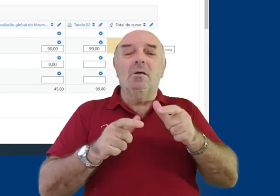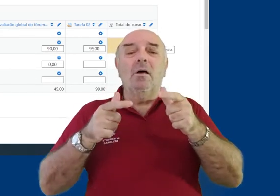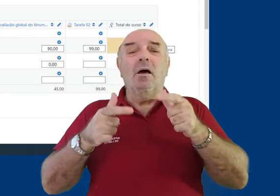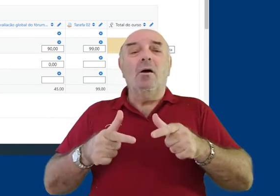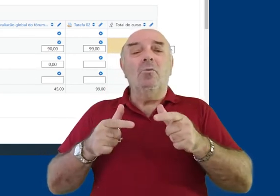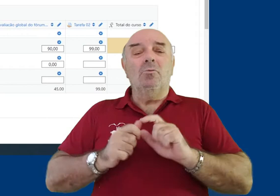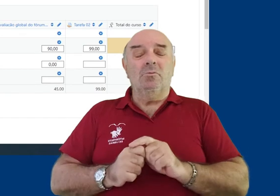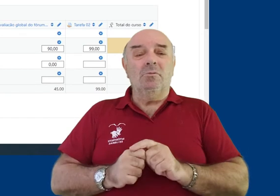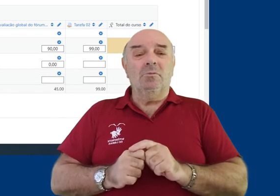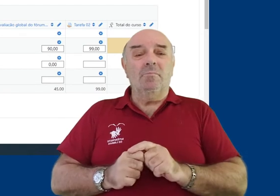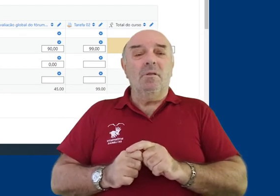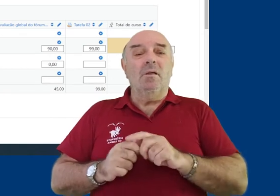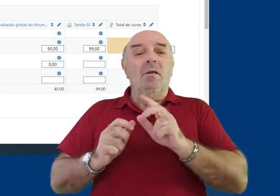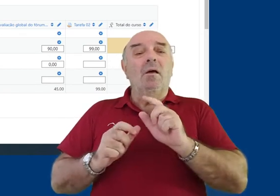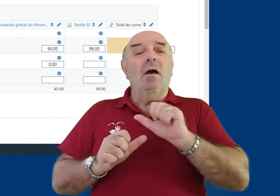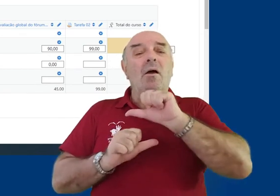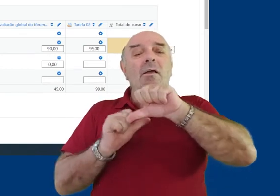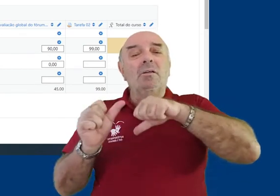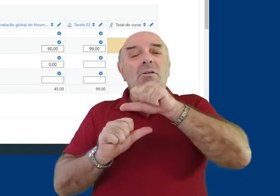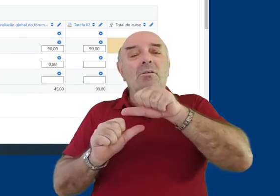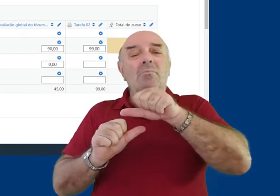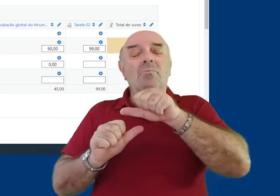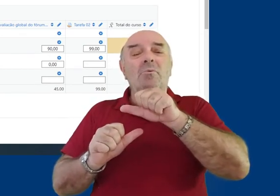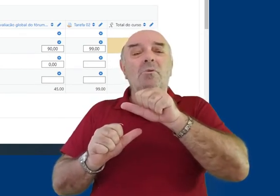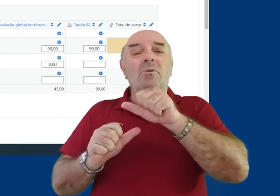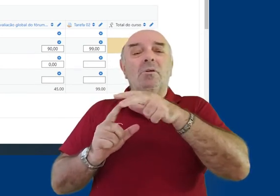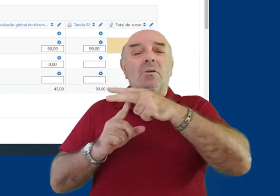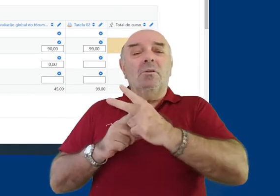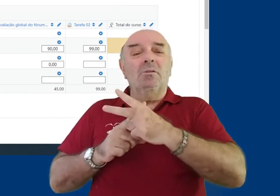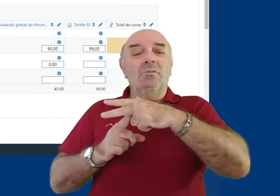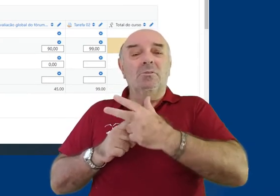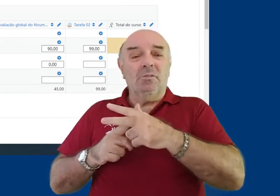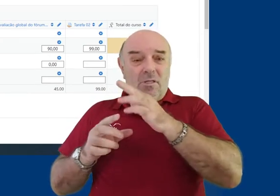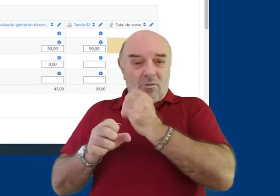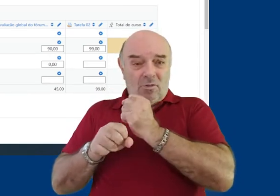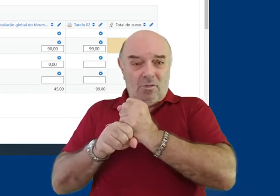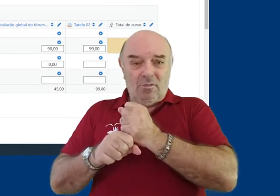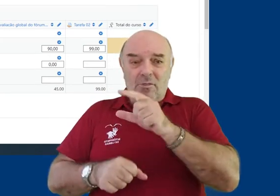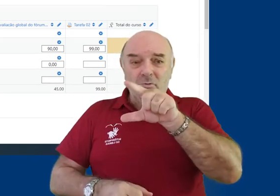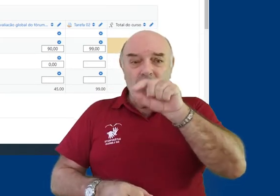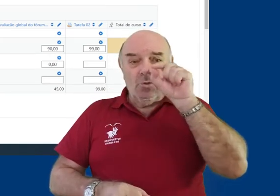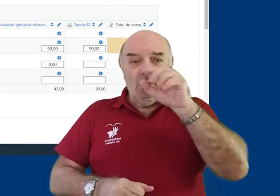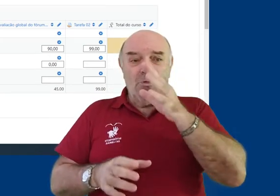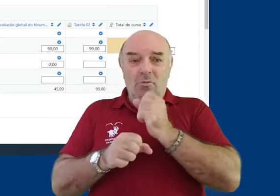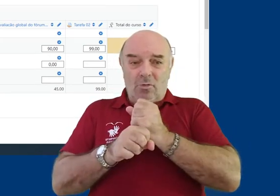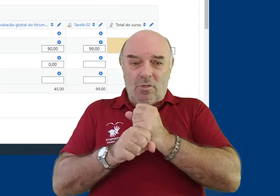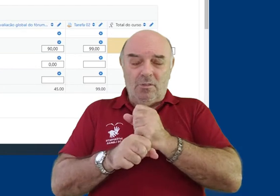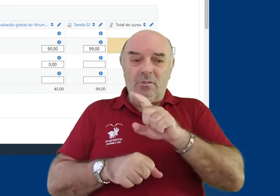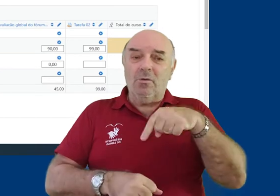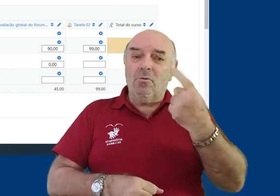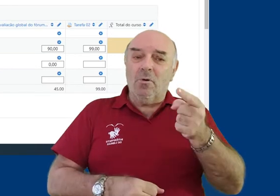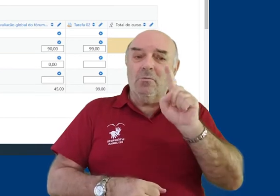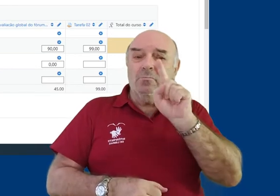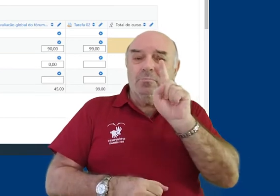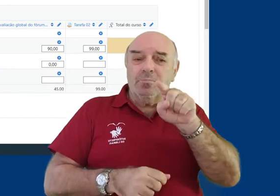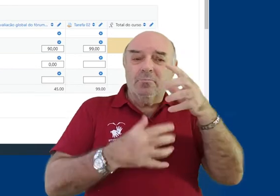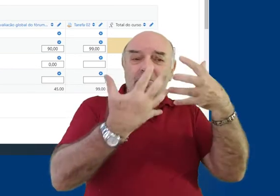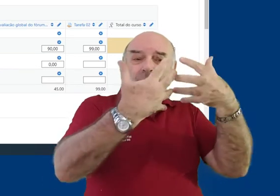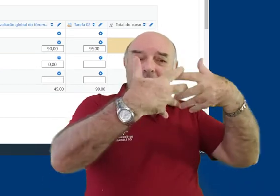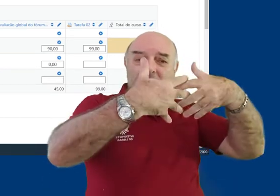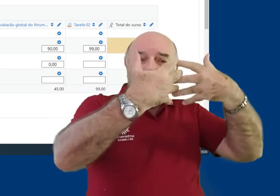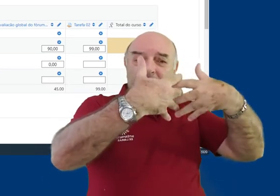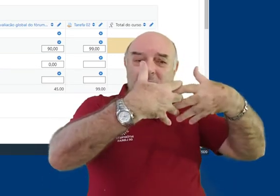página de editar nota. Escolhemos a nota que desejamos alterar, clicamos sobre o botão de